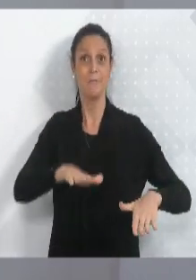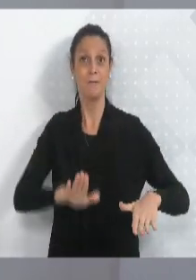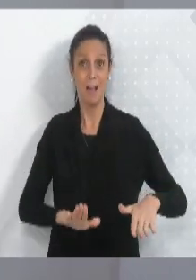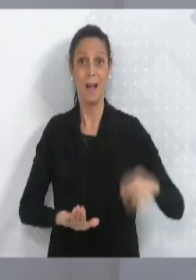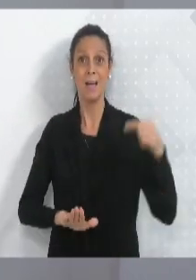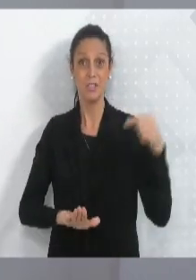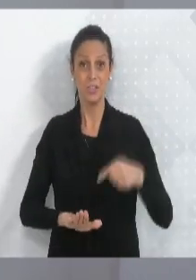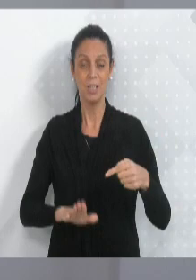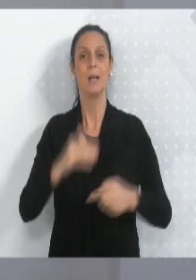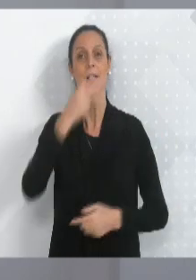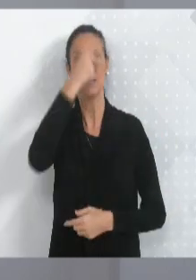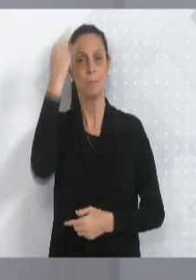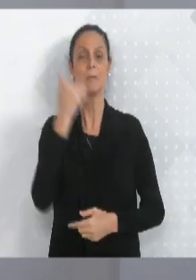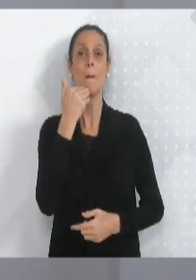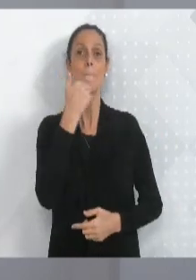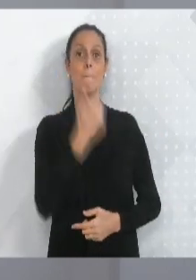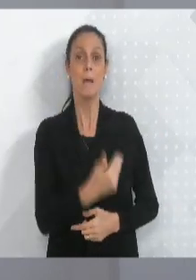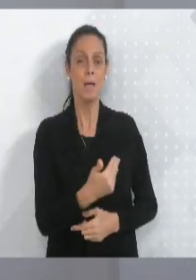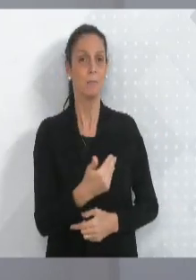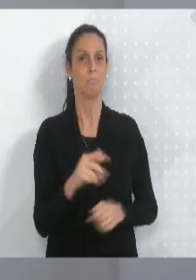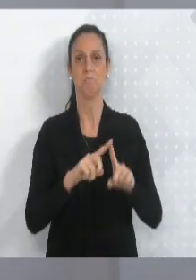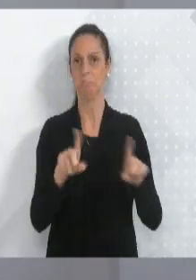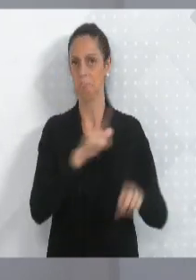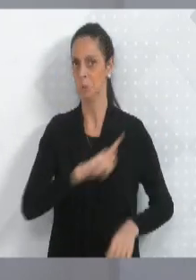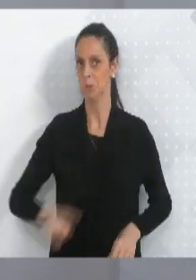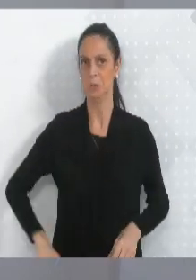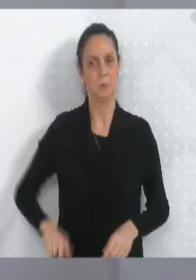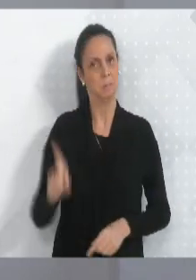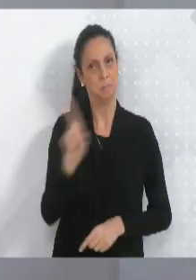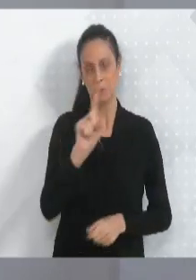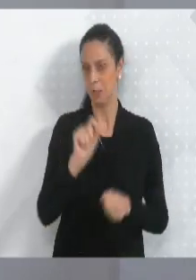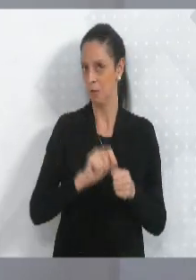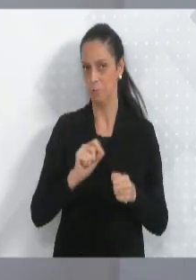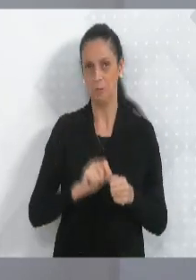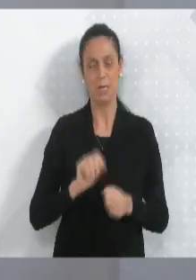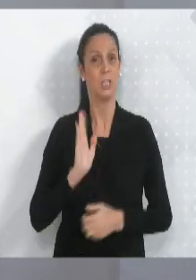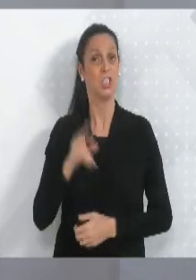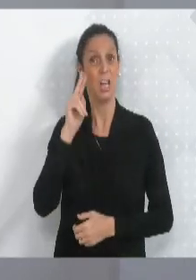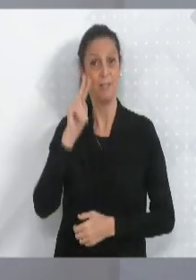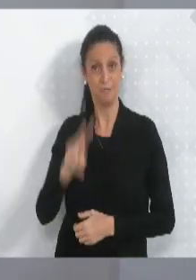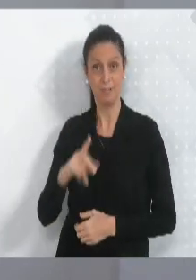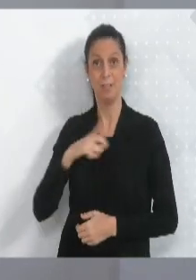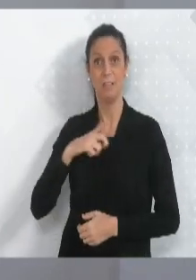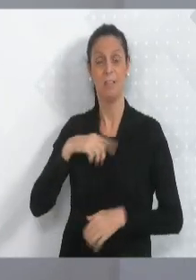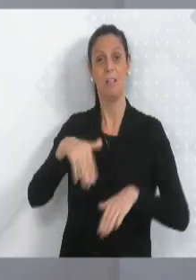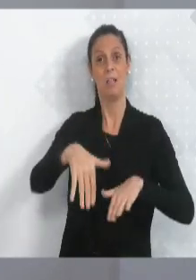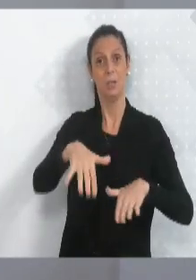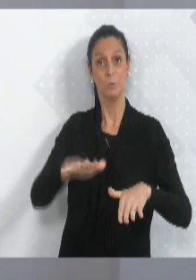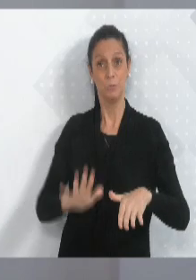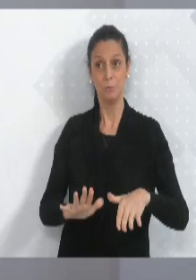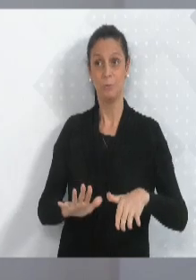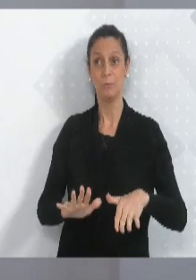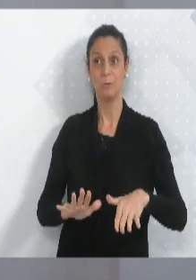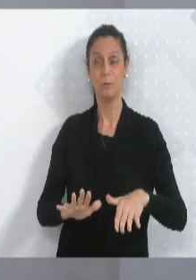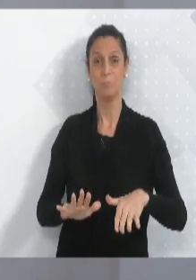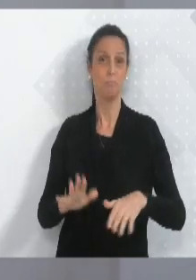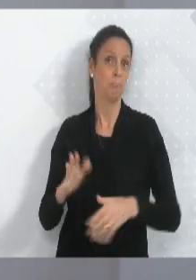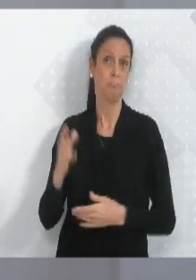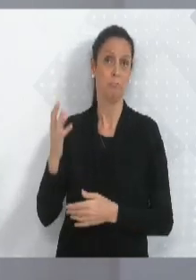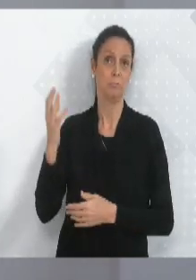as pessoas pedem e não são colocadas. Tenho visto lombadas eletrônicas, me perdoem, não faz o menor